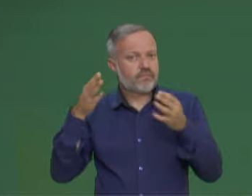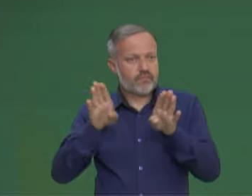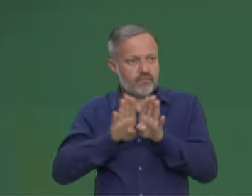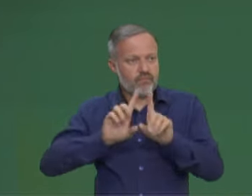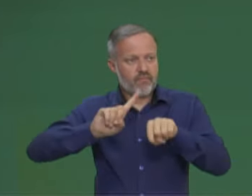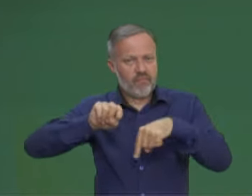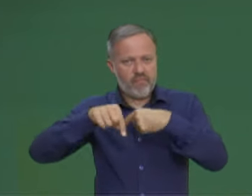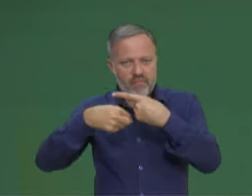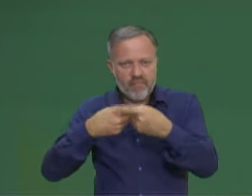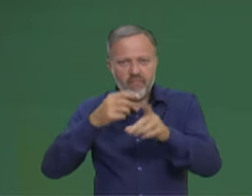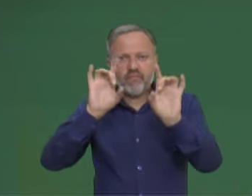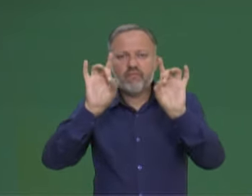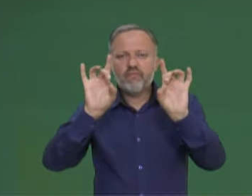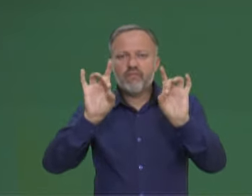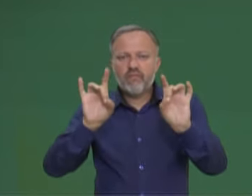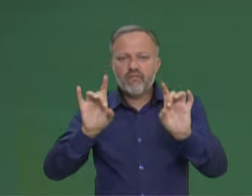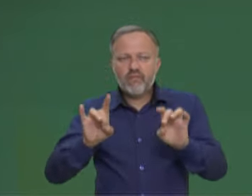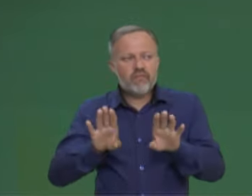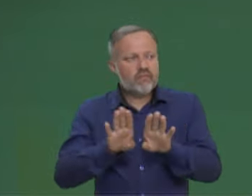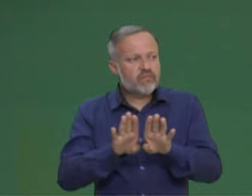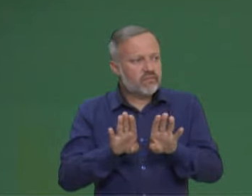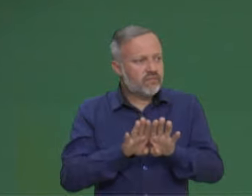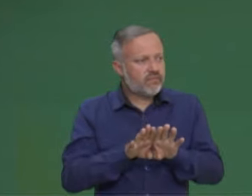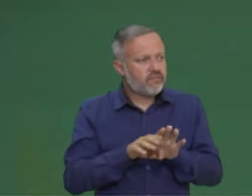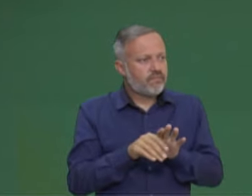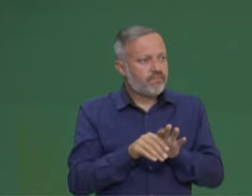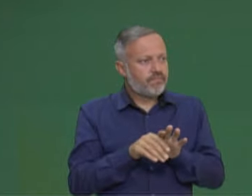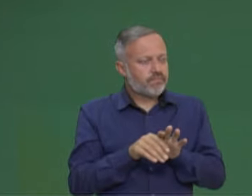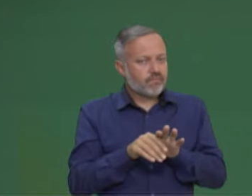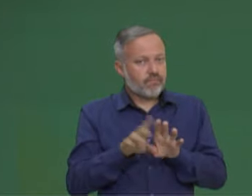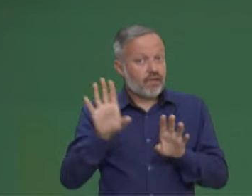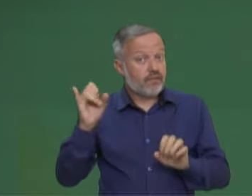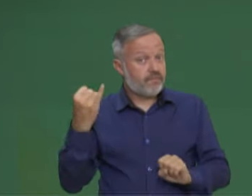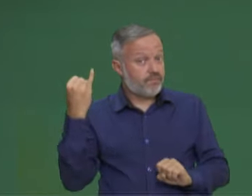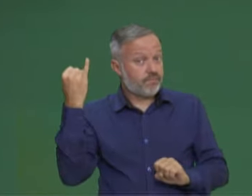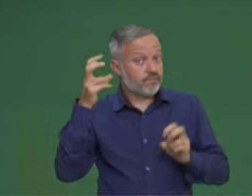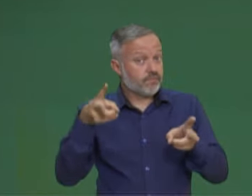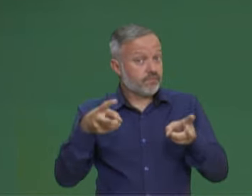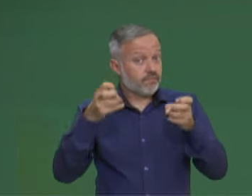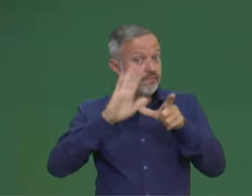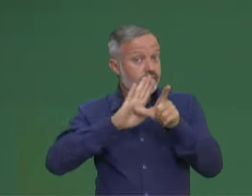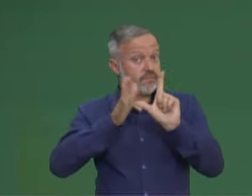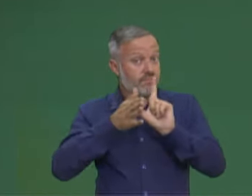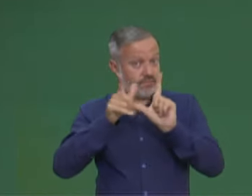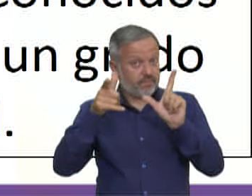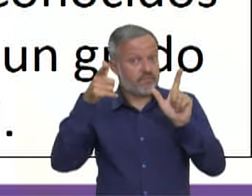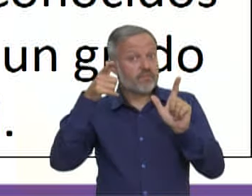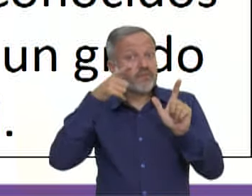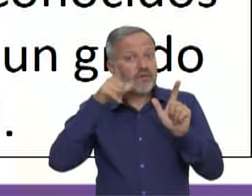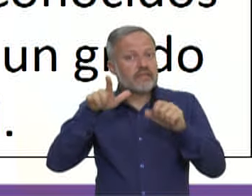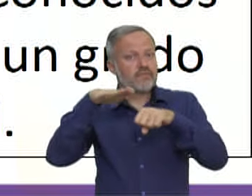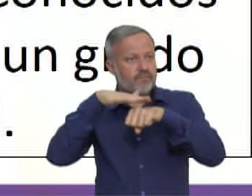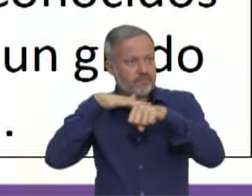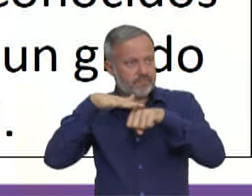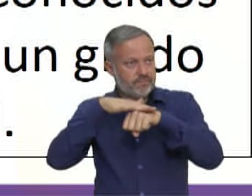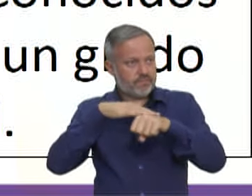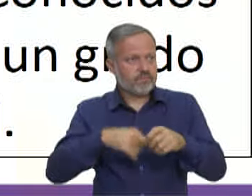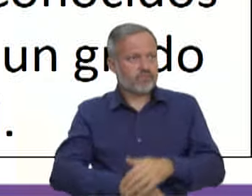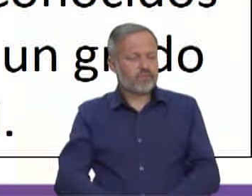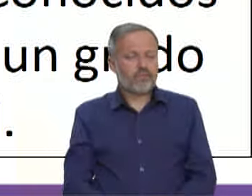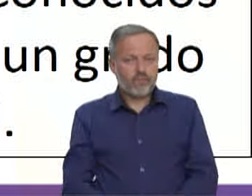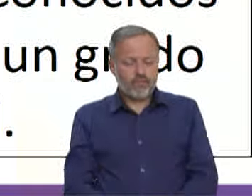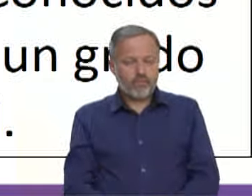outras características, outros contextos. Então esse é muito importante. E existem em espanhol,